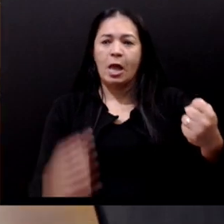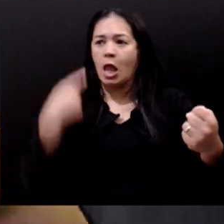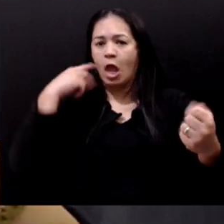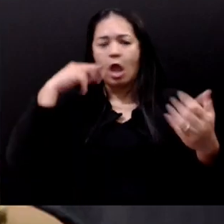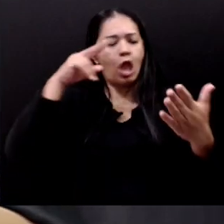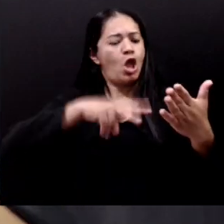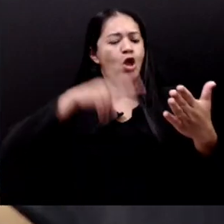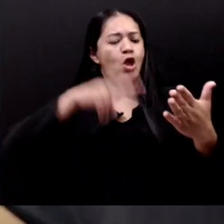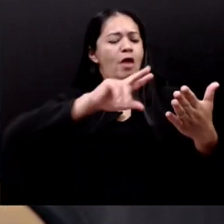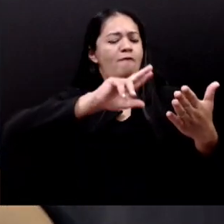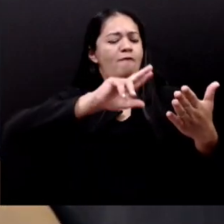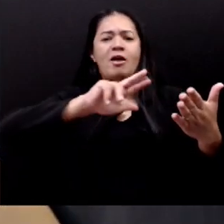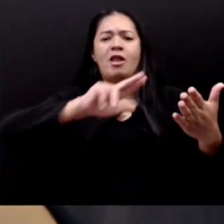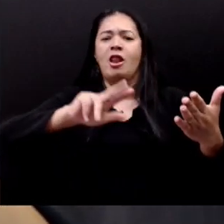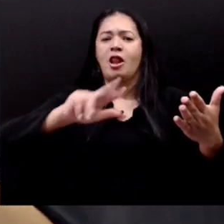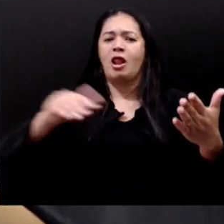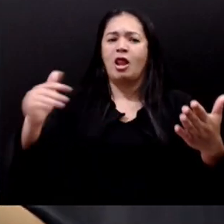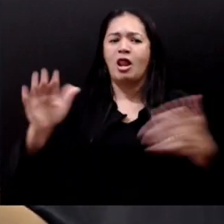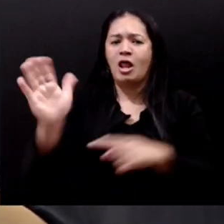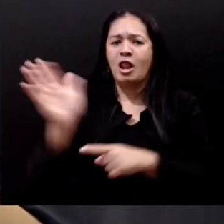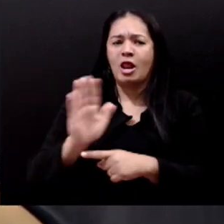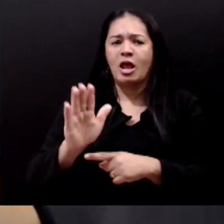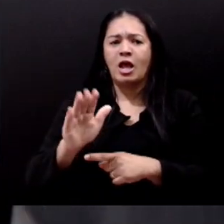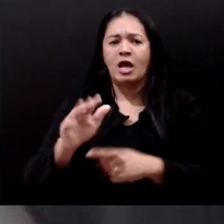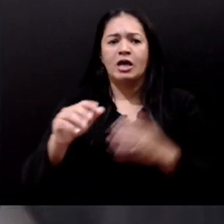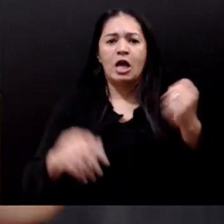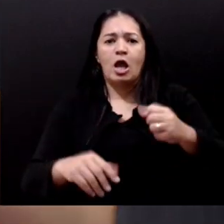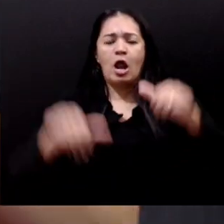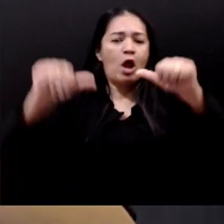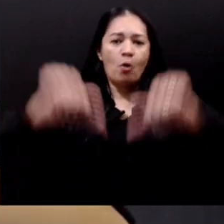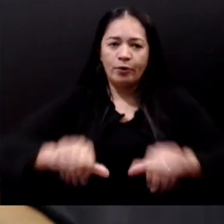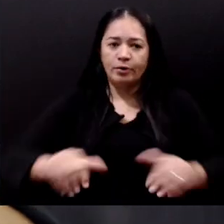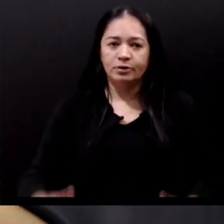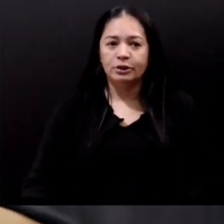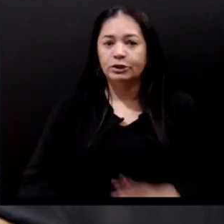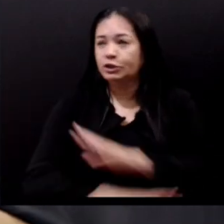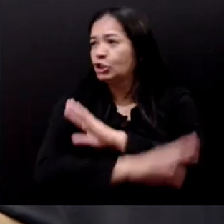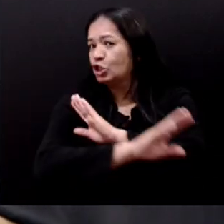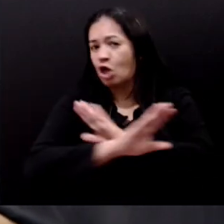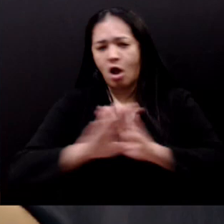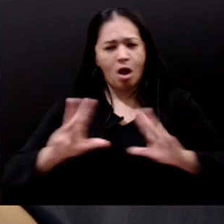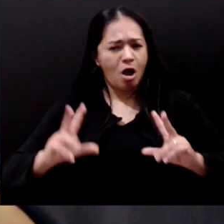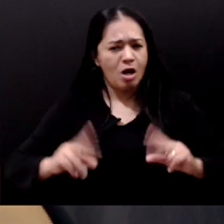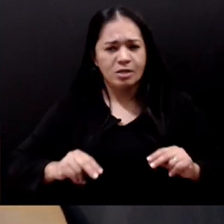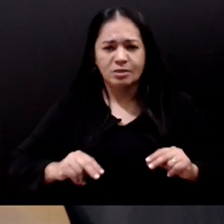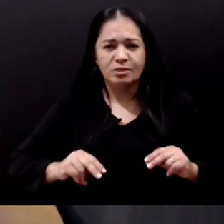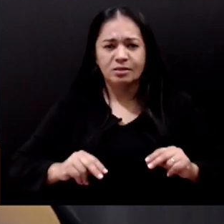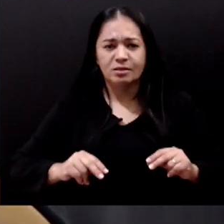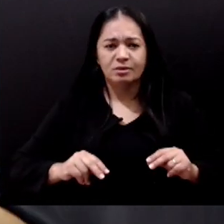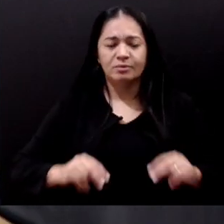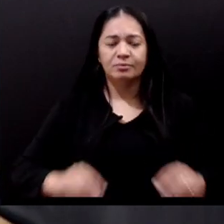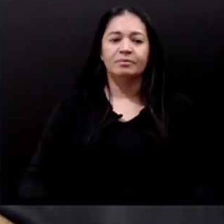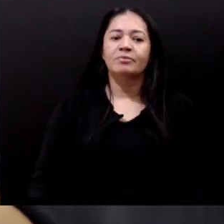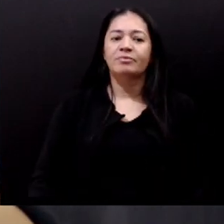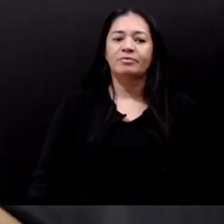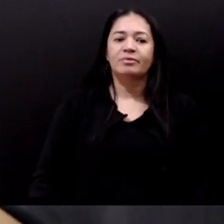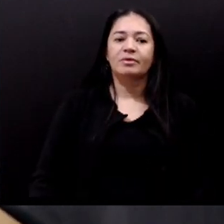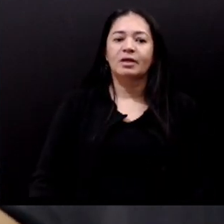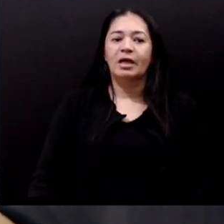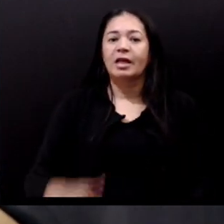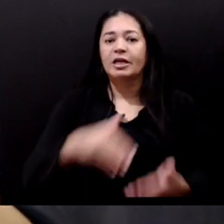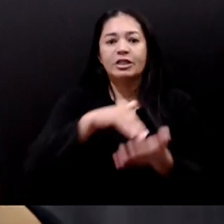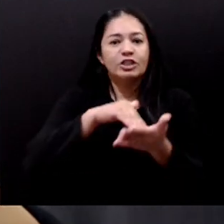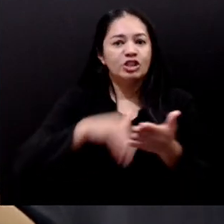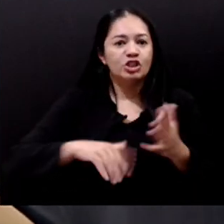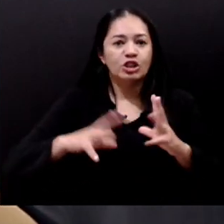vídeos e várias coisas e a lactose ela faz muito mal. Nossa, a lactose acaba com a pessoa". Ela corta tudo o que contém